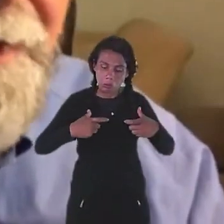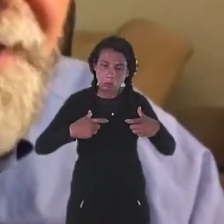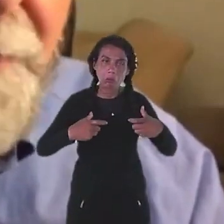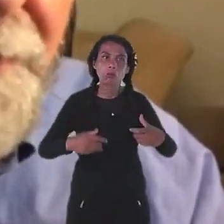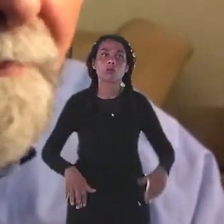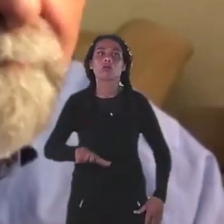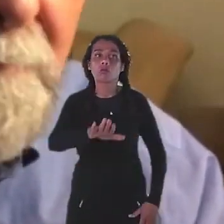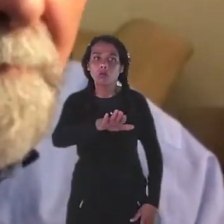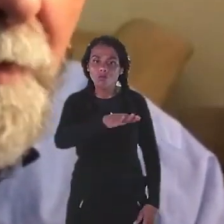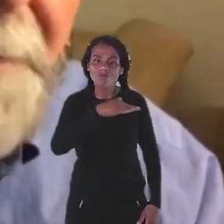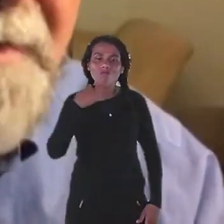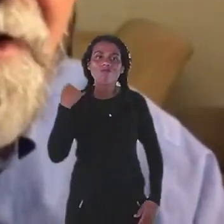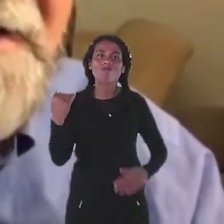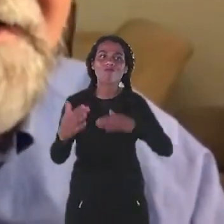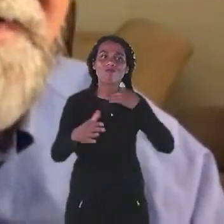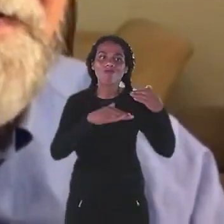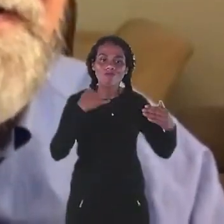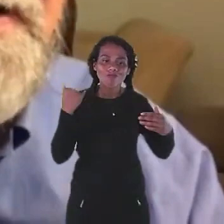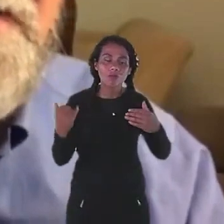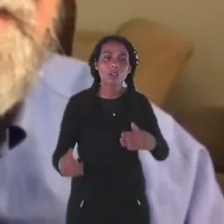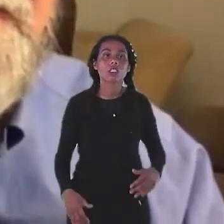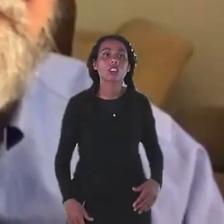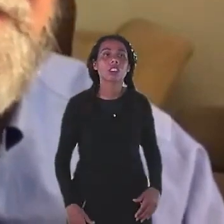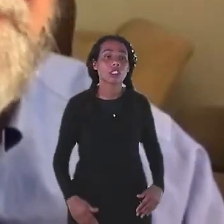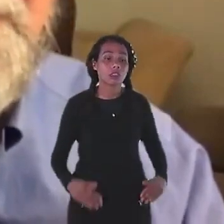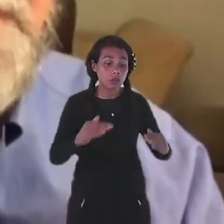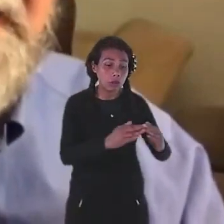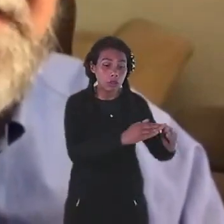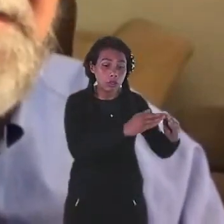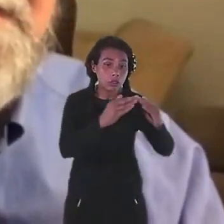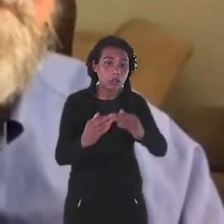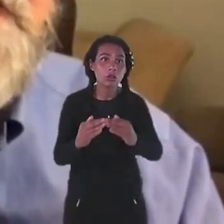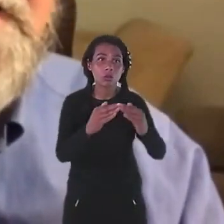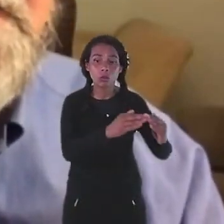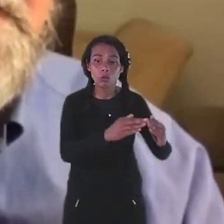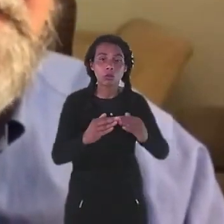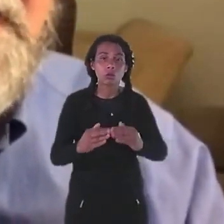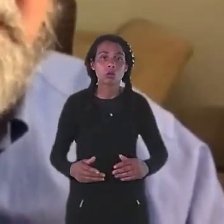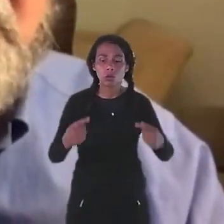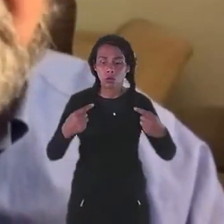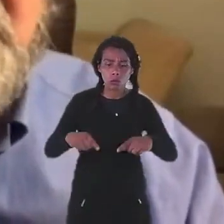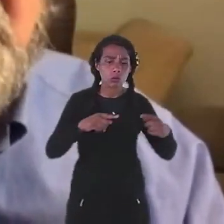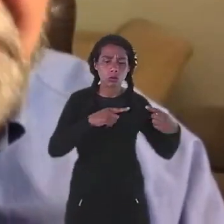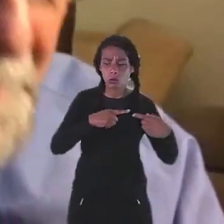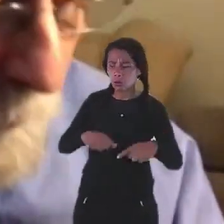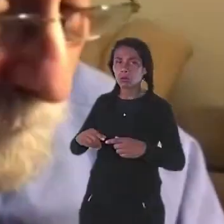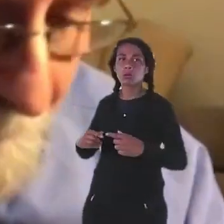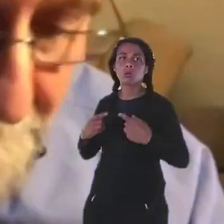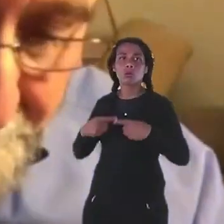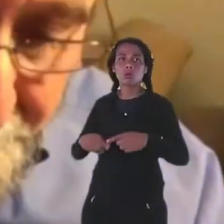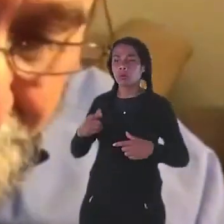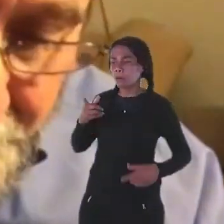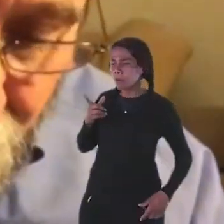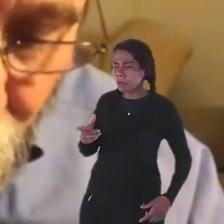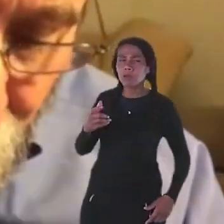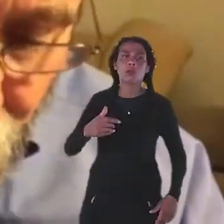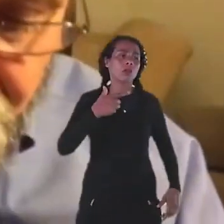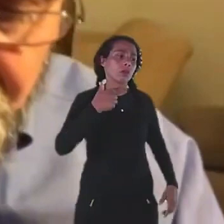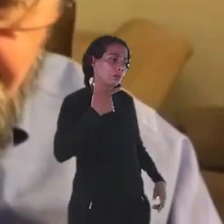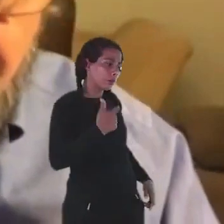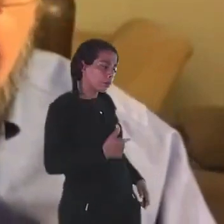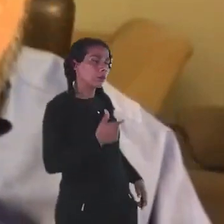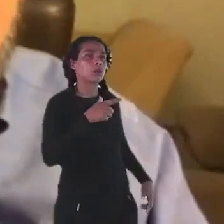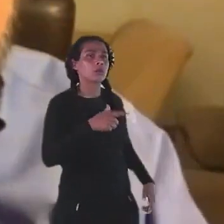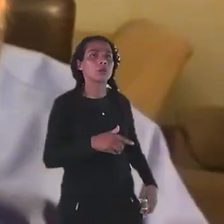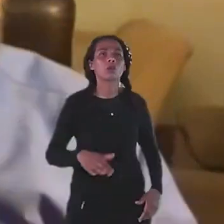mortos pelos seus compatriotas, seus vizinhos, seus parentes, enfim. E eu